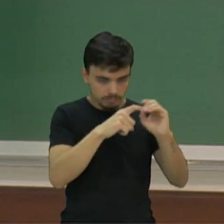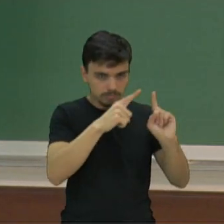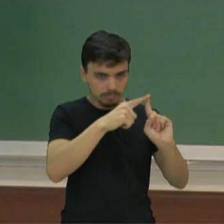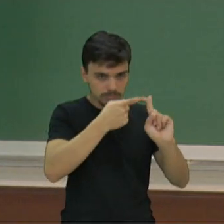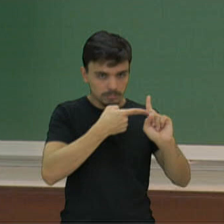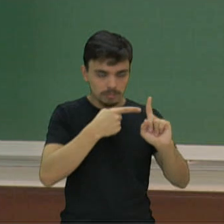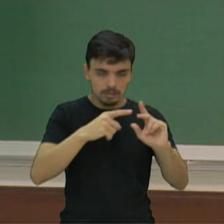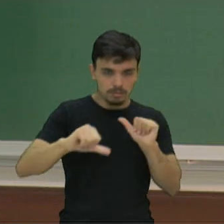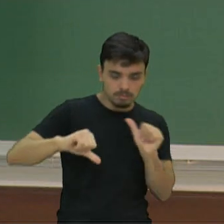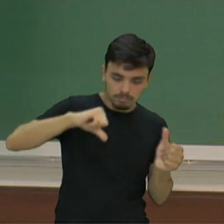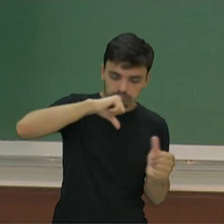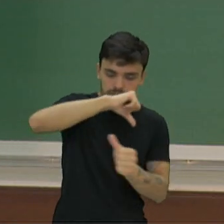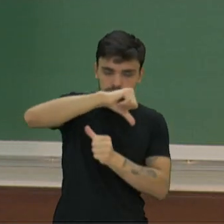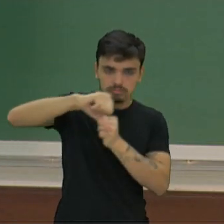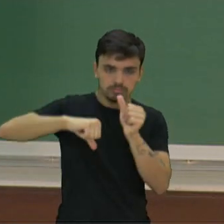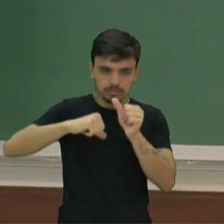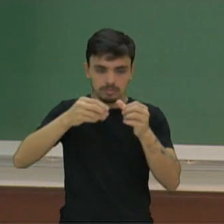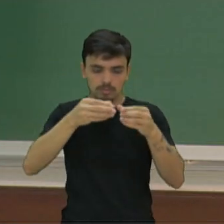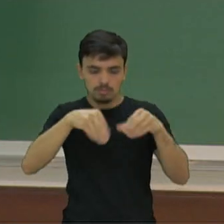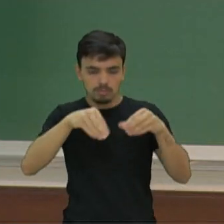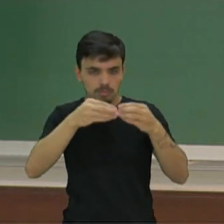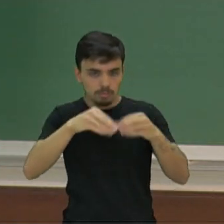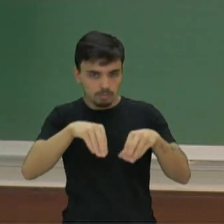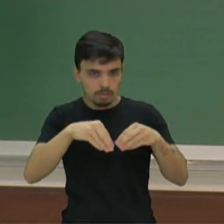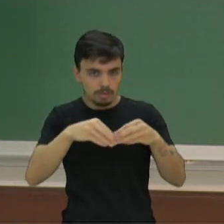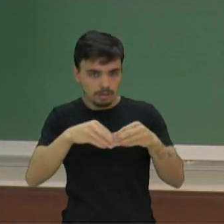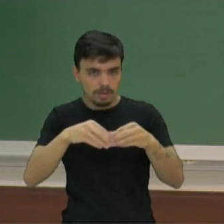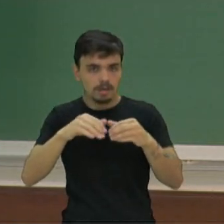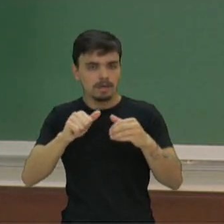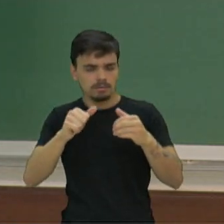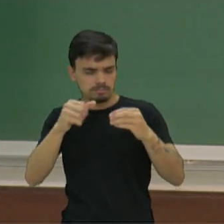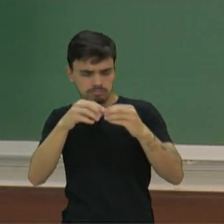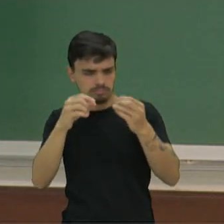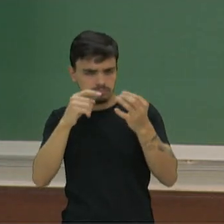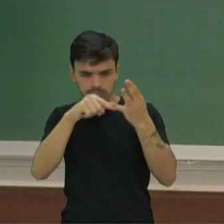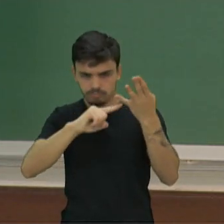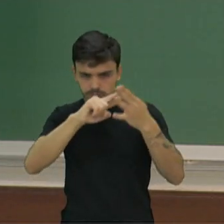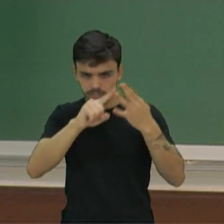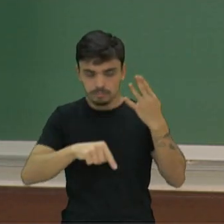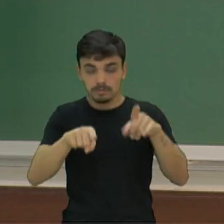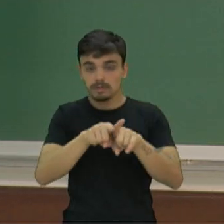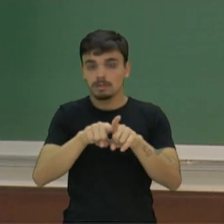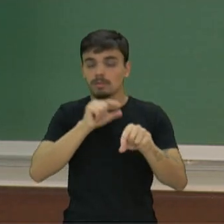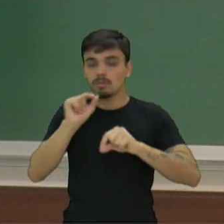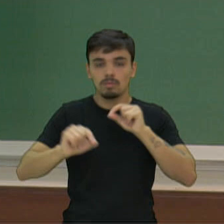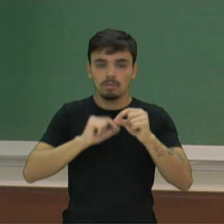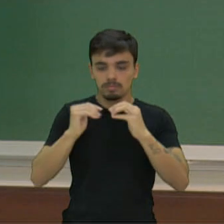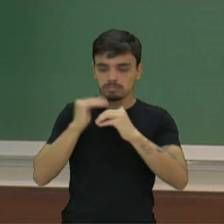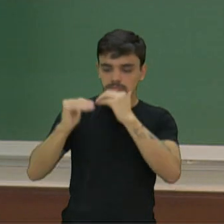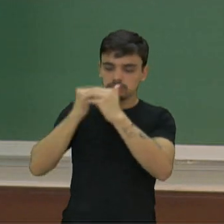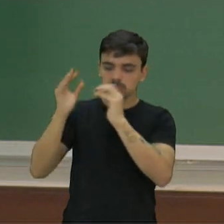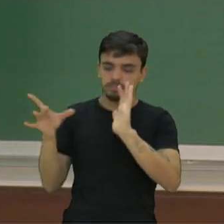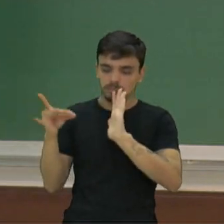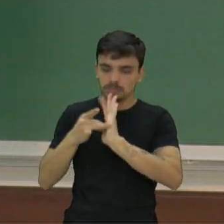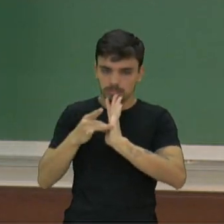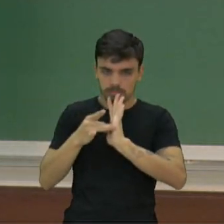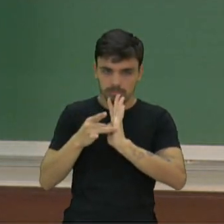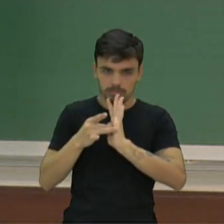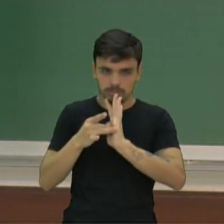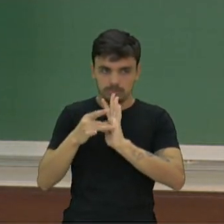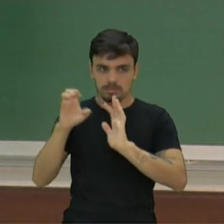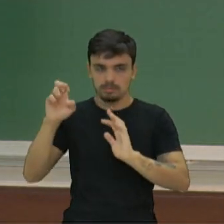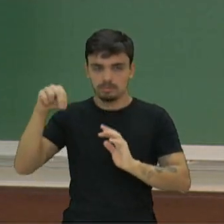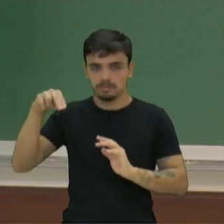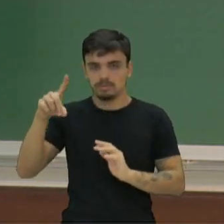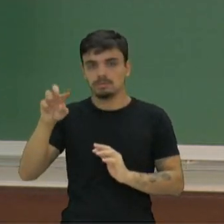a migração desse zigoto, né? A formação da mora, a blástula e tudo mais, e o processo de fixação aqui no endométrio, que a